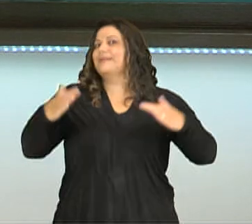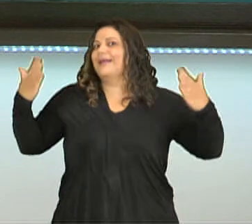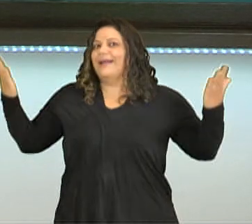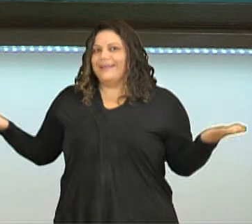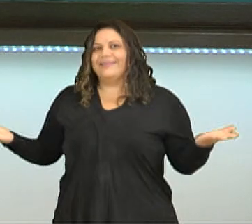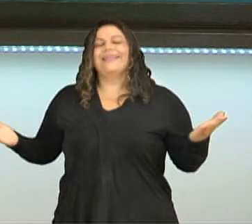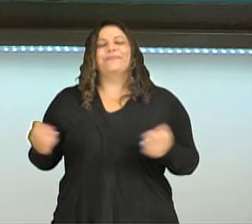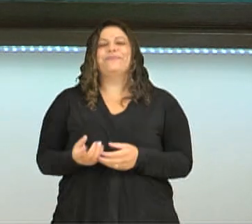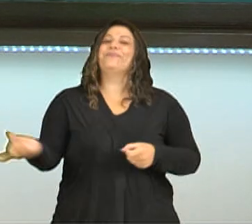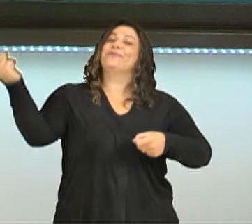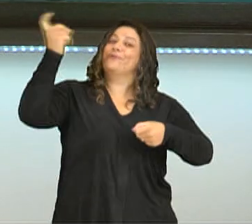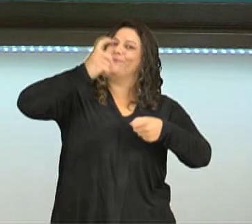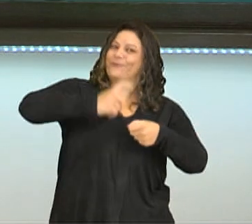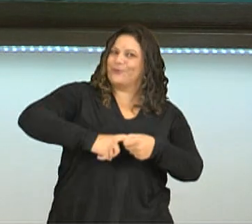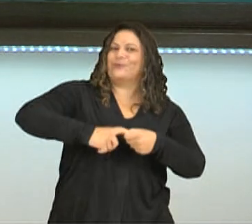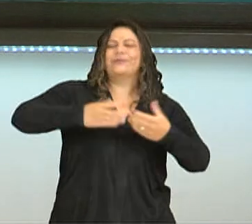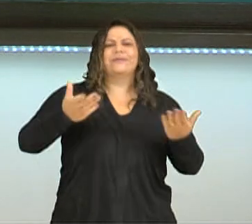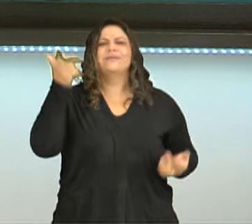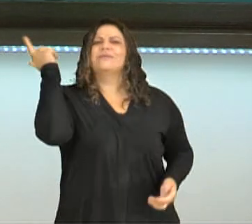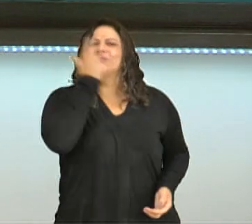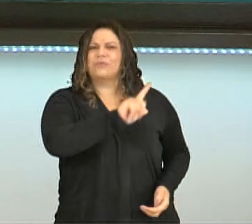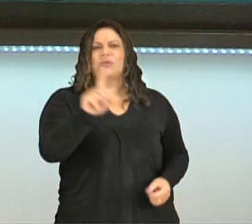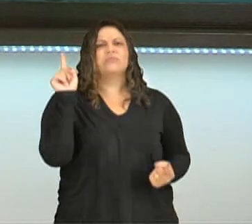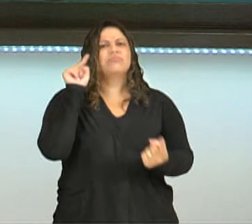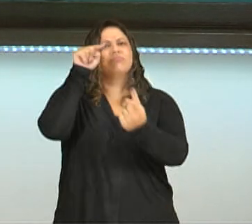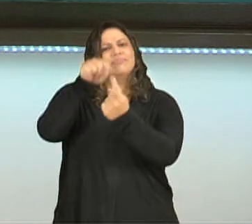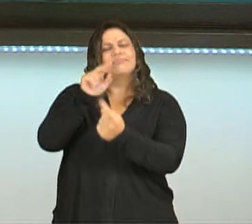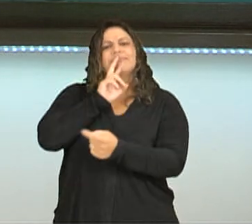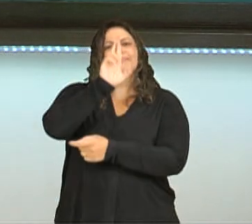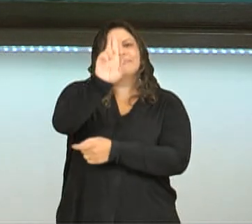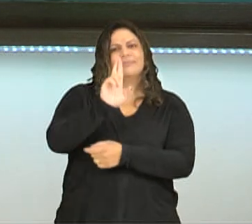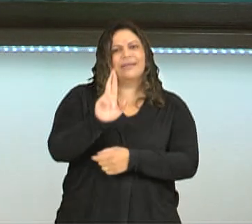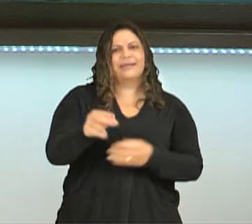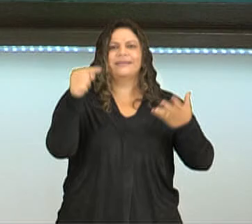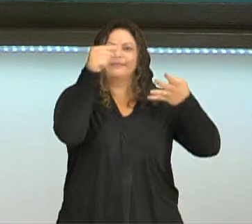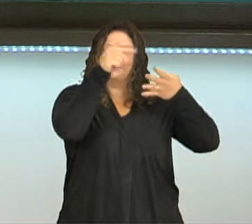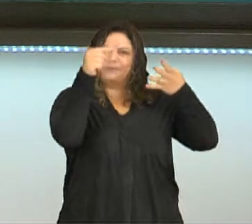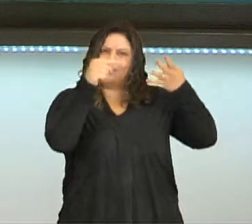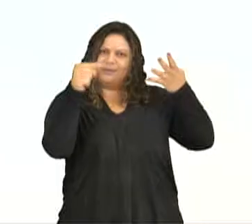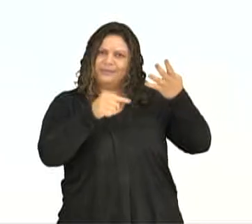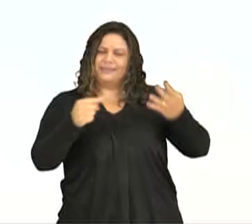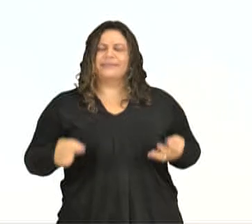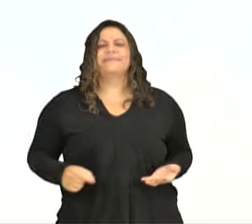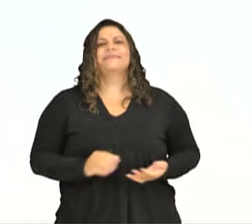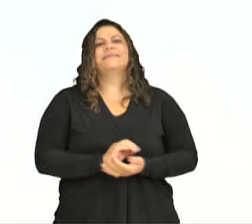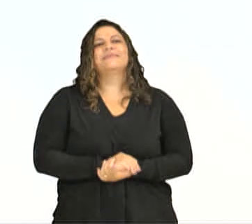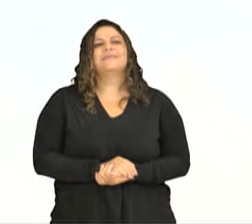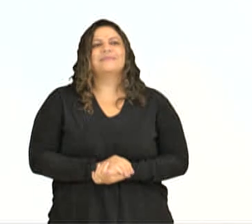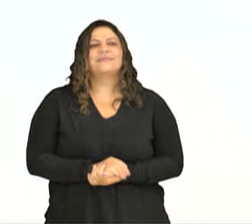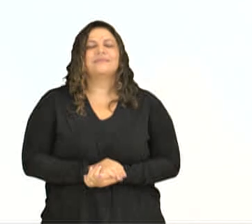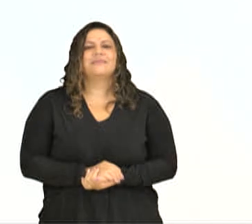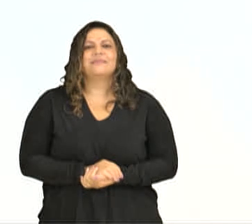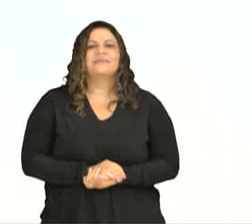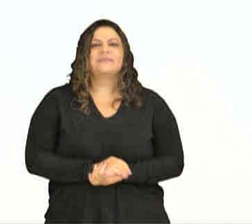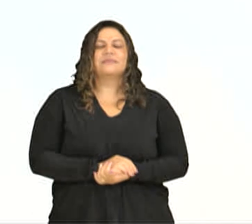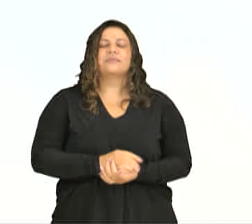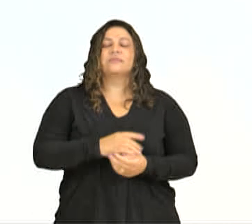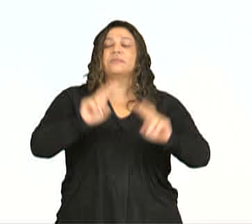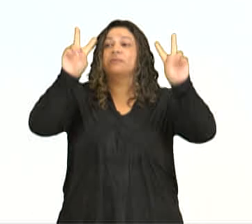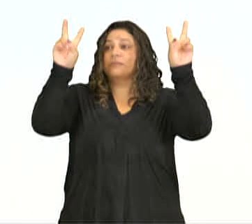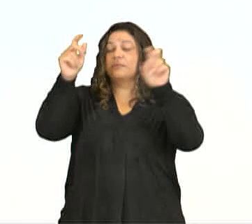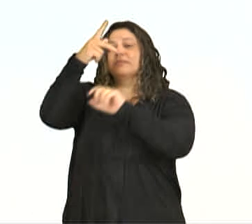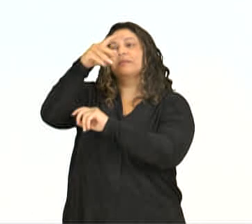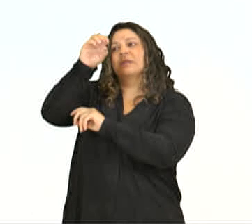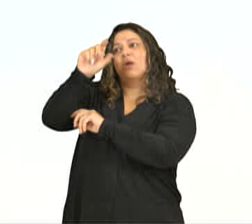Então, gente, voltamos. Conseguiram identificar a resposta? Vem comigo. Sobre a polca, assinale